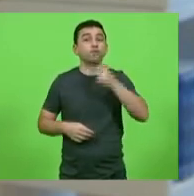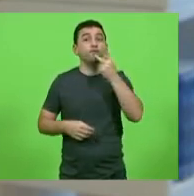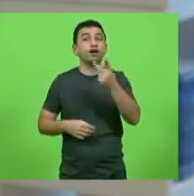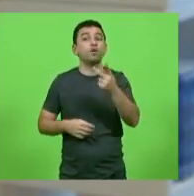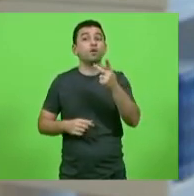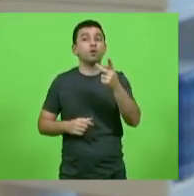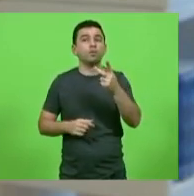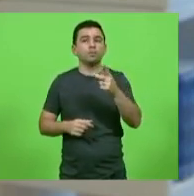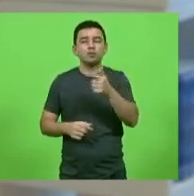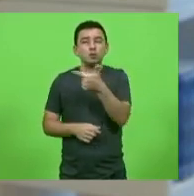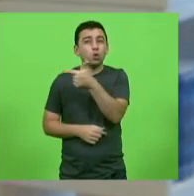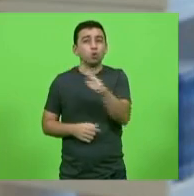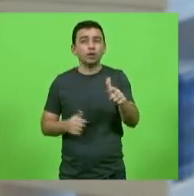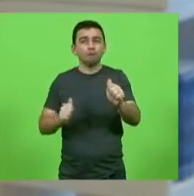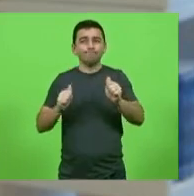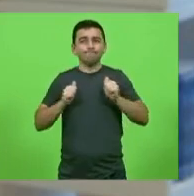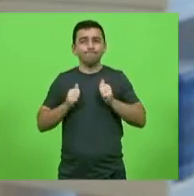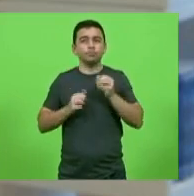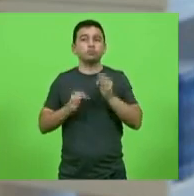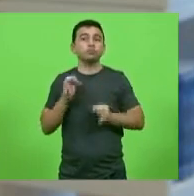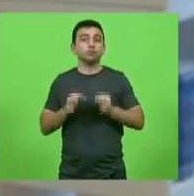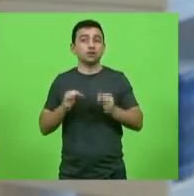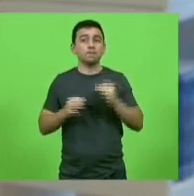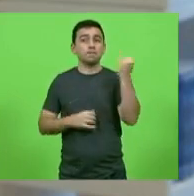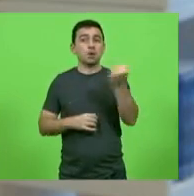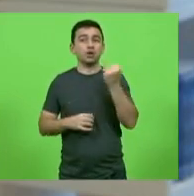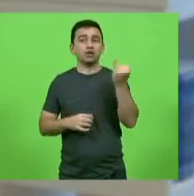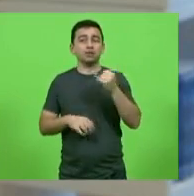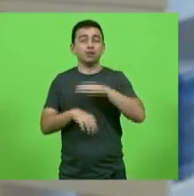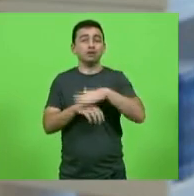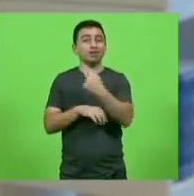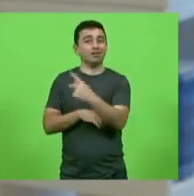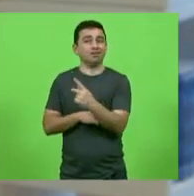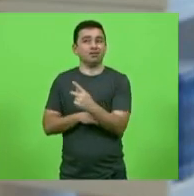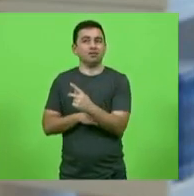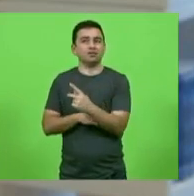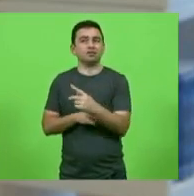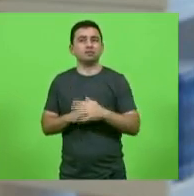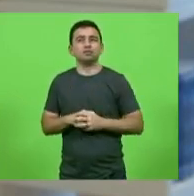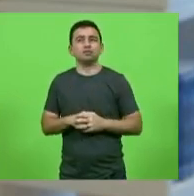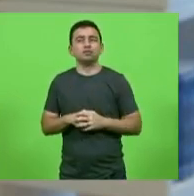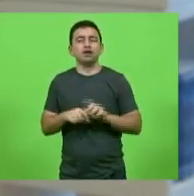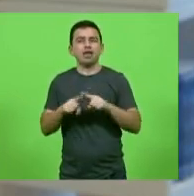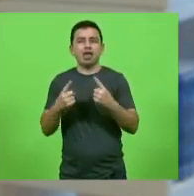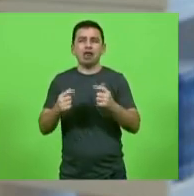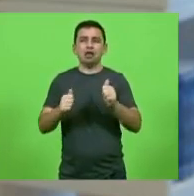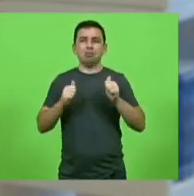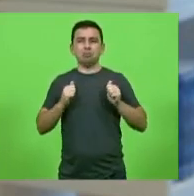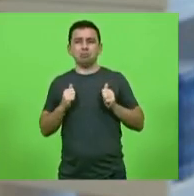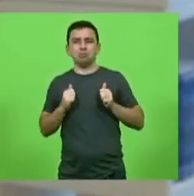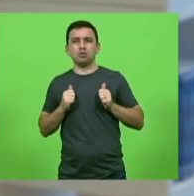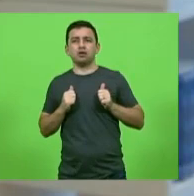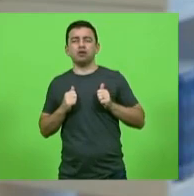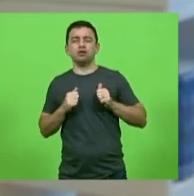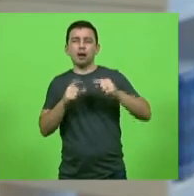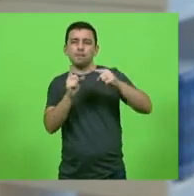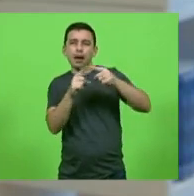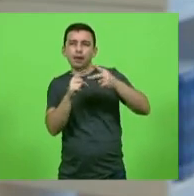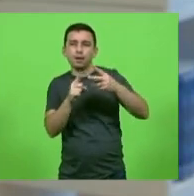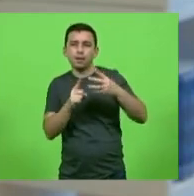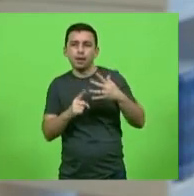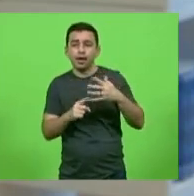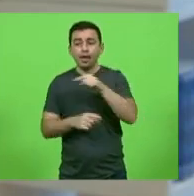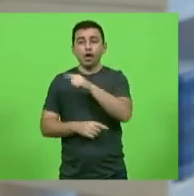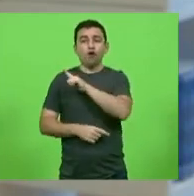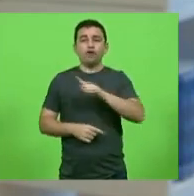há omissão juridicamente relevante no presente caso, porquanto ausente qualquer indicativo nos autos de que o governador